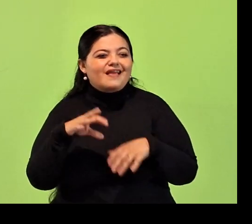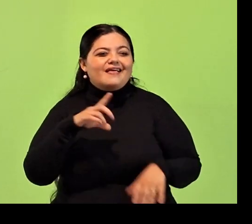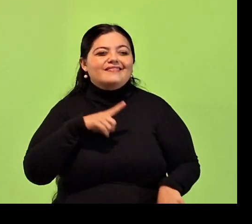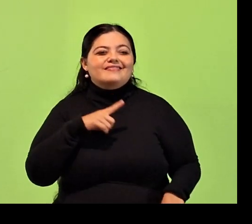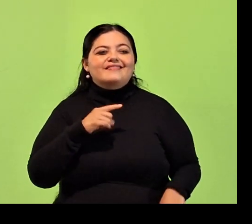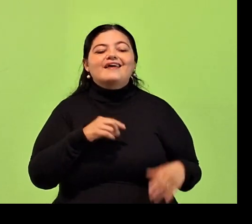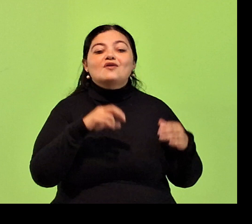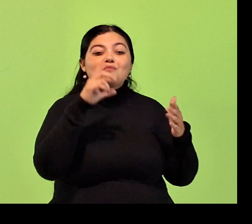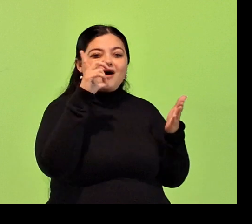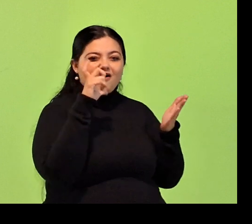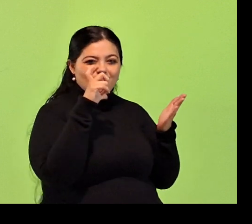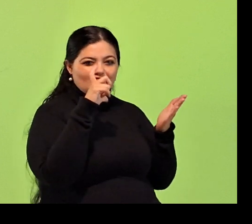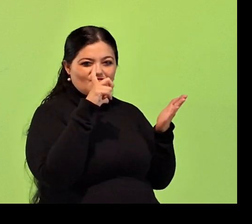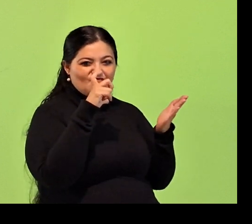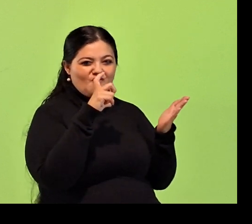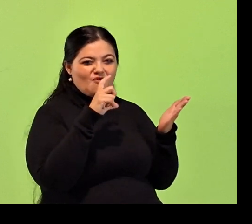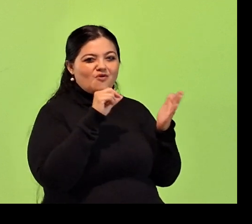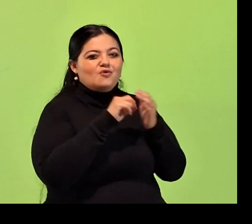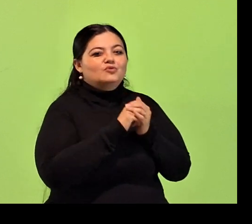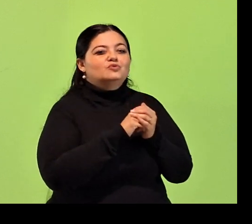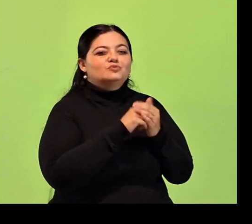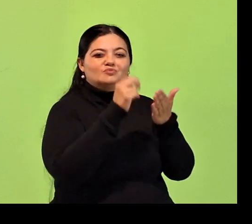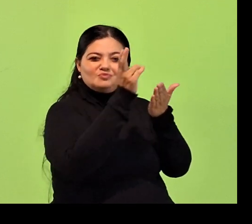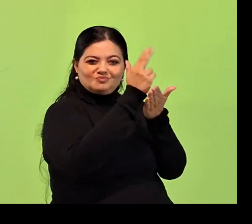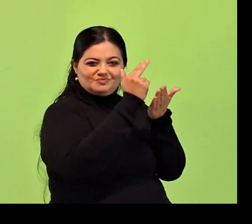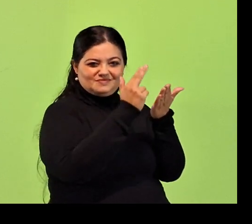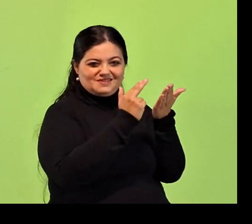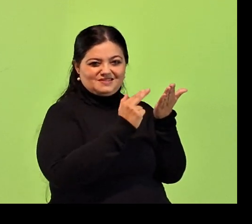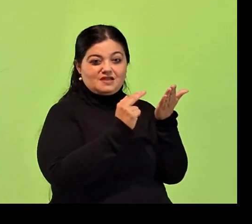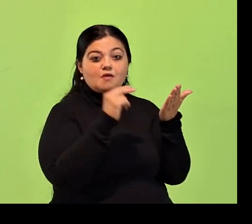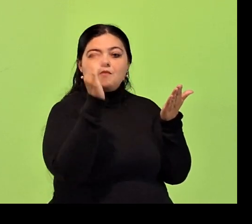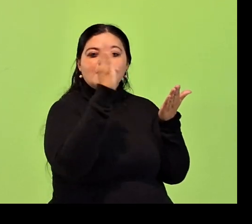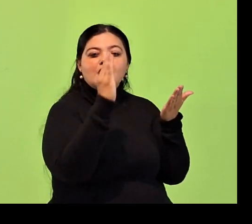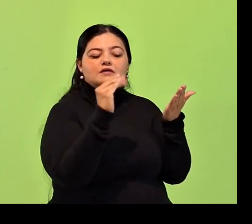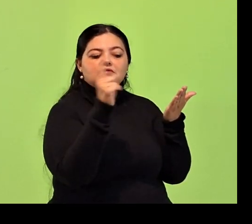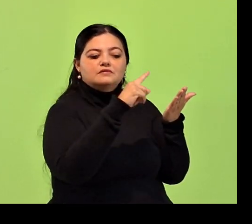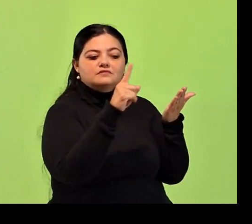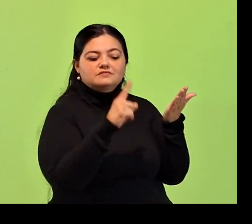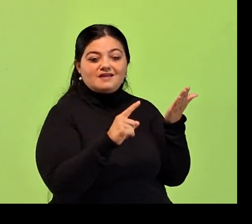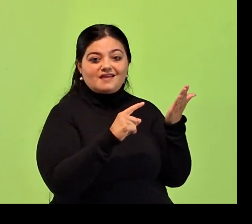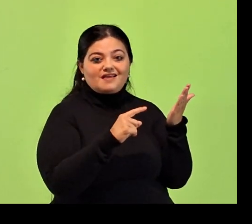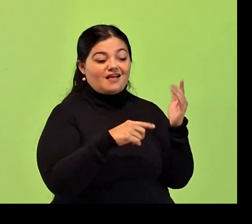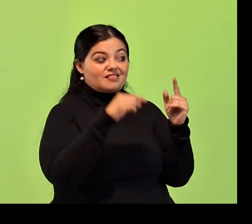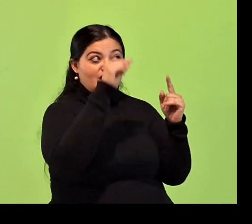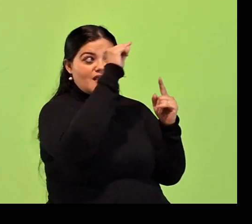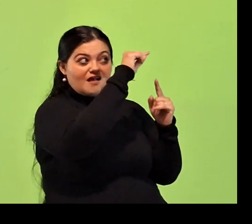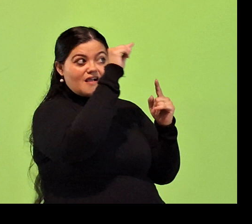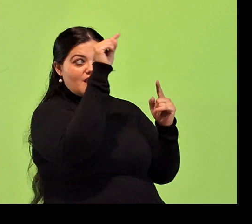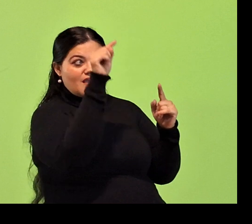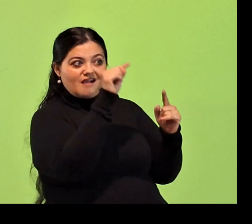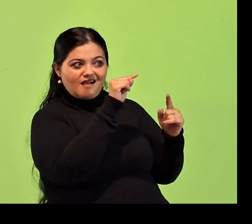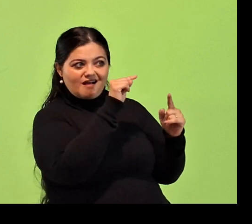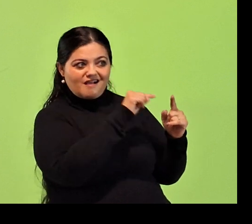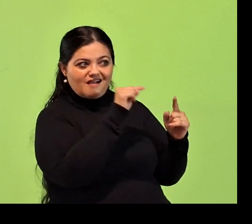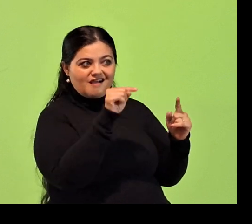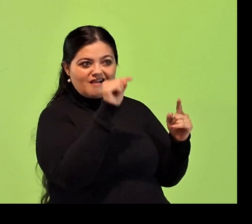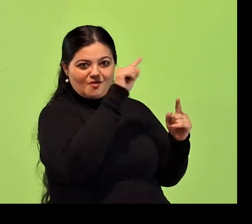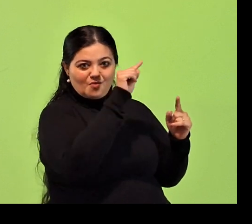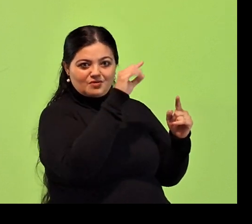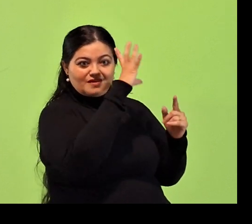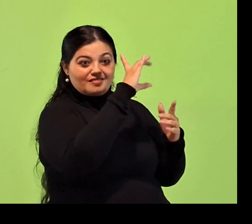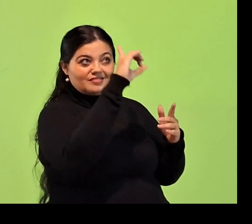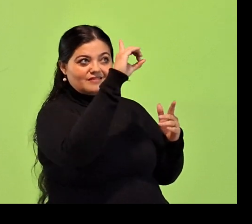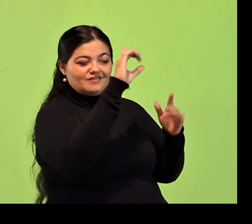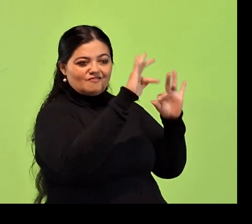documento. Eles grafam Brasil com um Z. E nas pontas da suástica está escrito Deus,